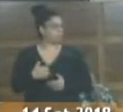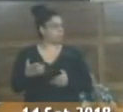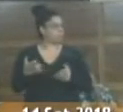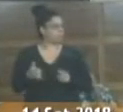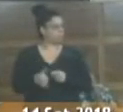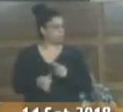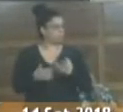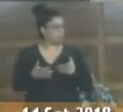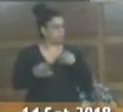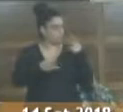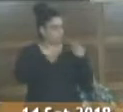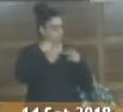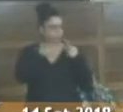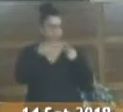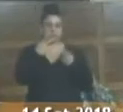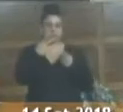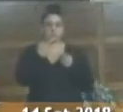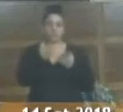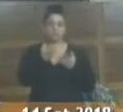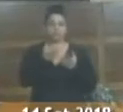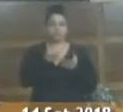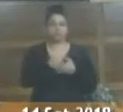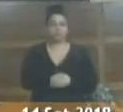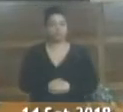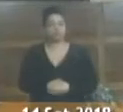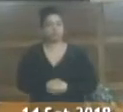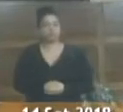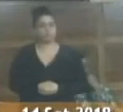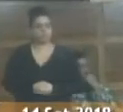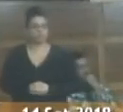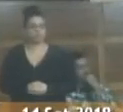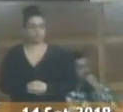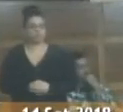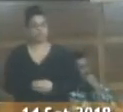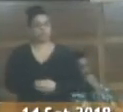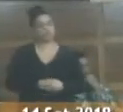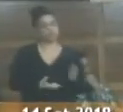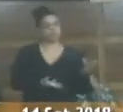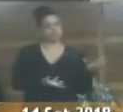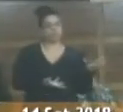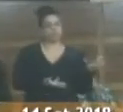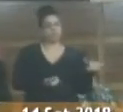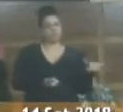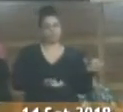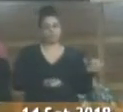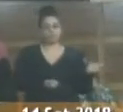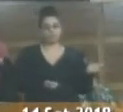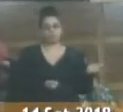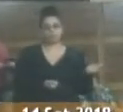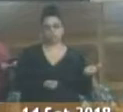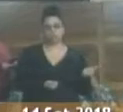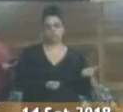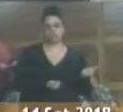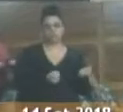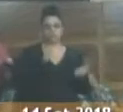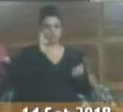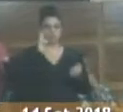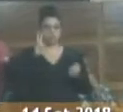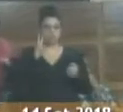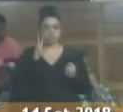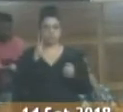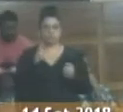primeiramente falar dos jovens, assim, porque hoje a gente vê que os jovens das